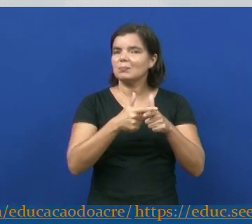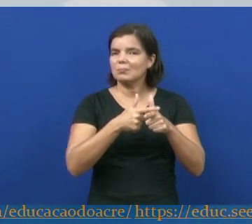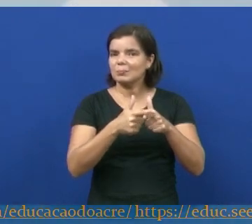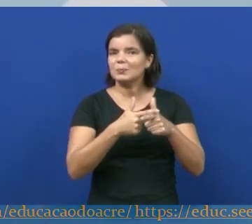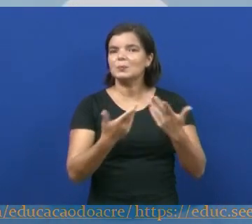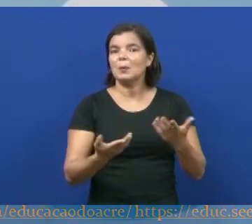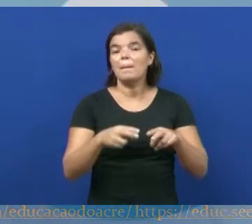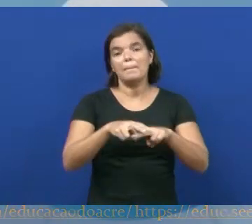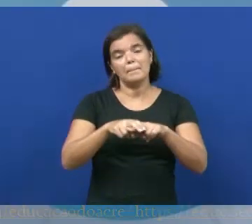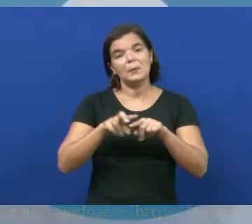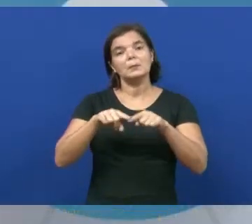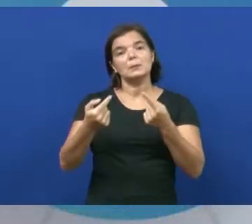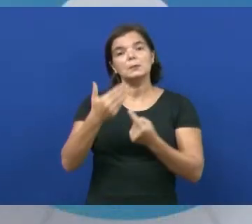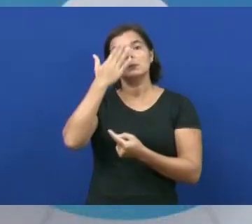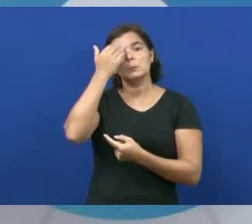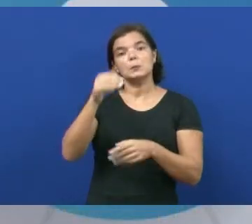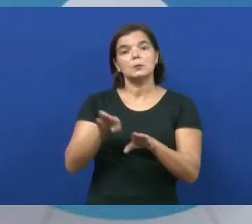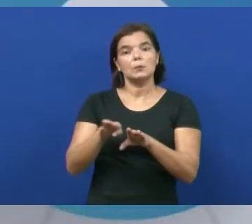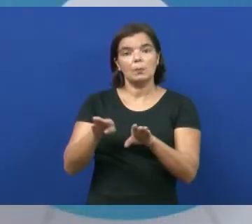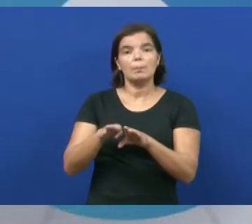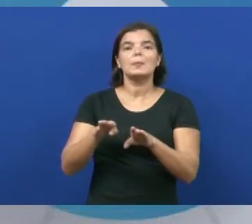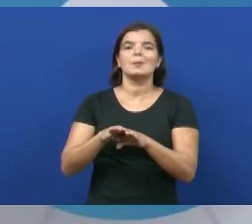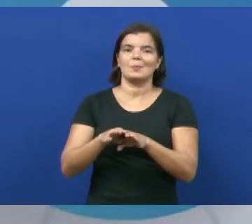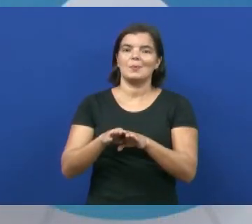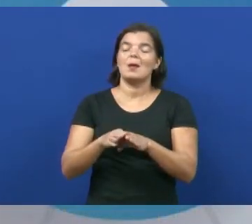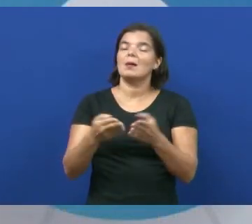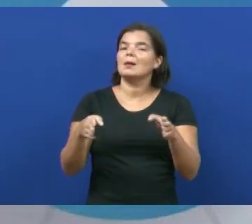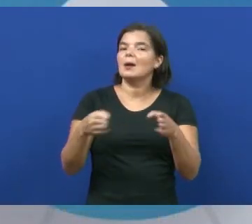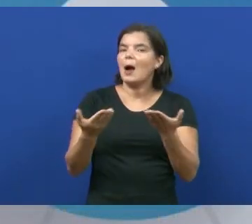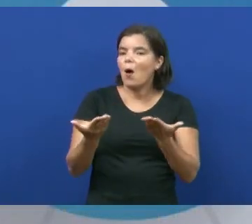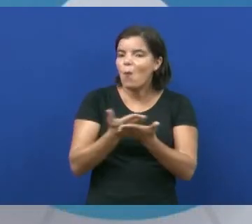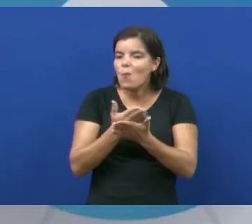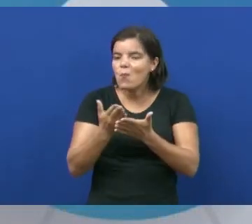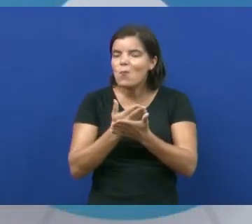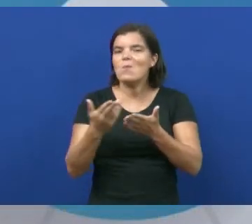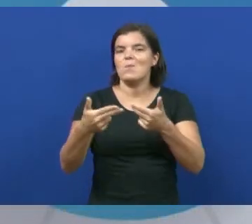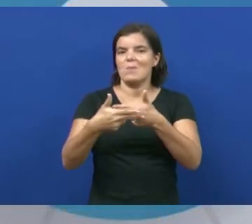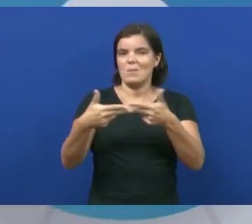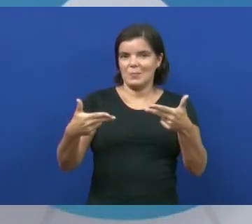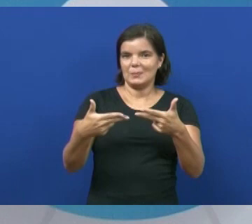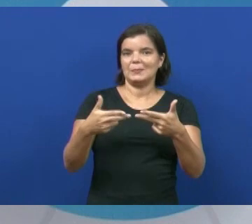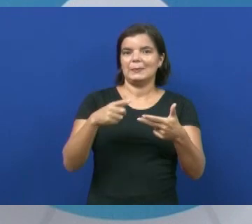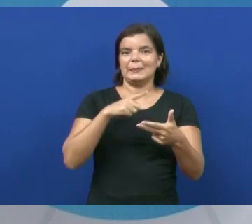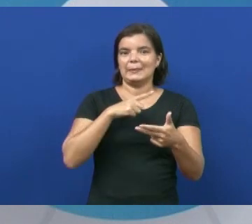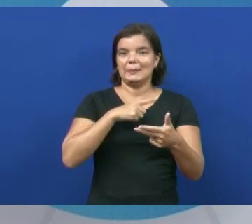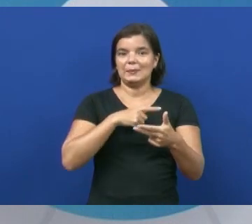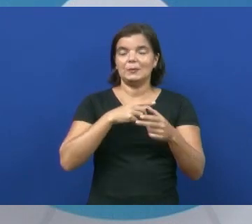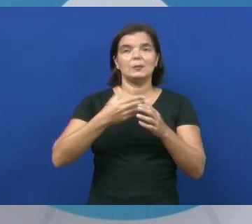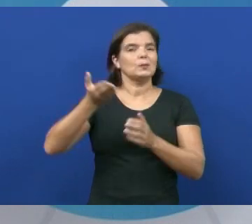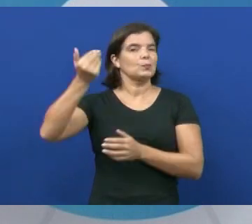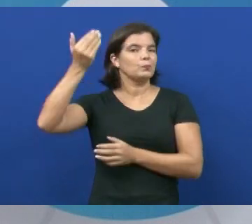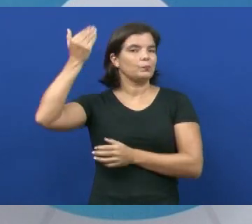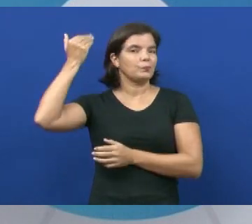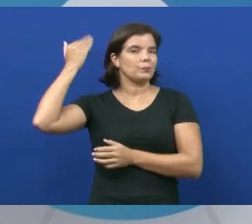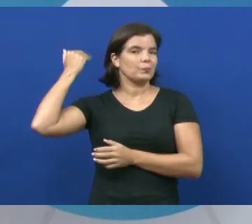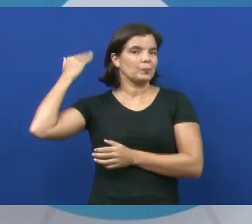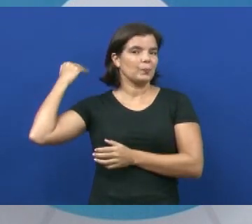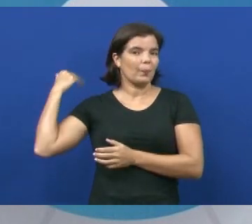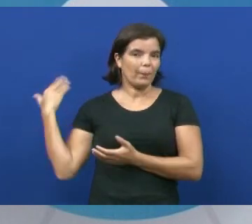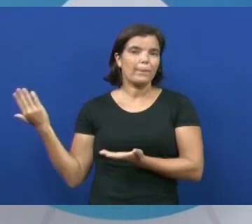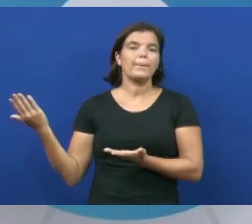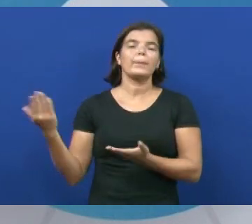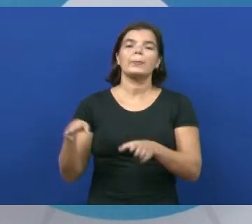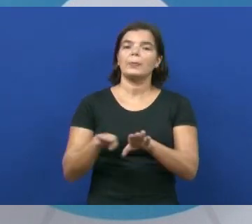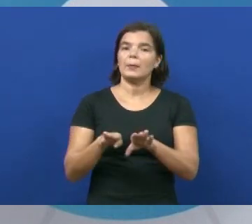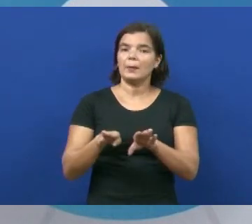problemática, porém nós sabemos que há uma parcela, né, isso aí já vem por longos